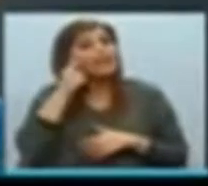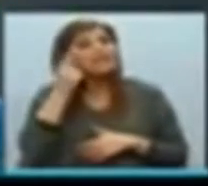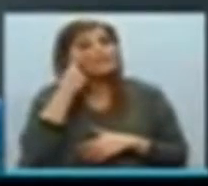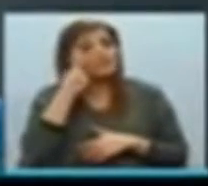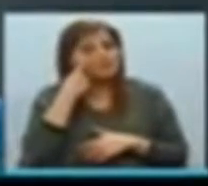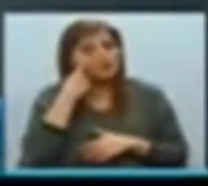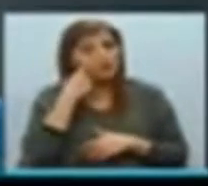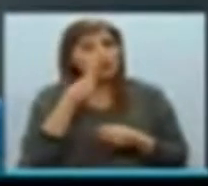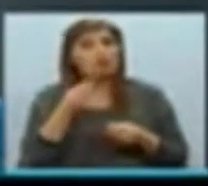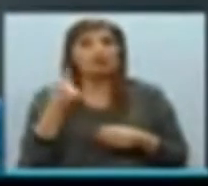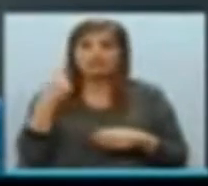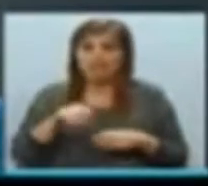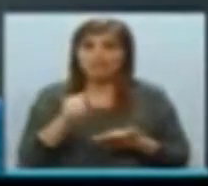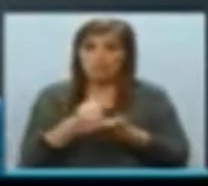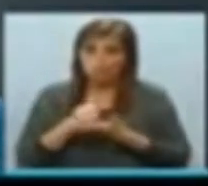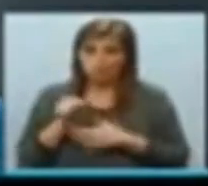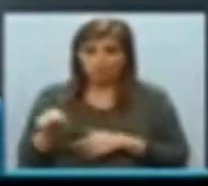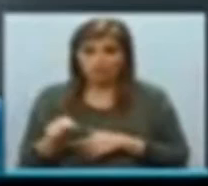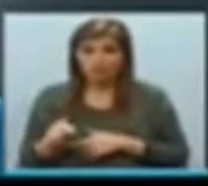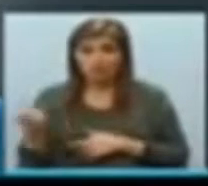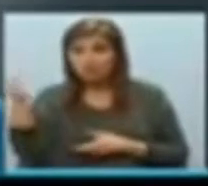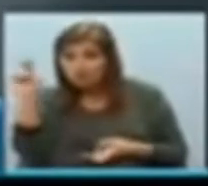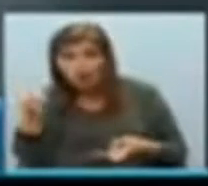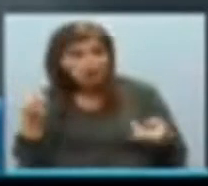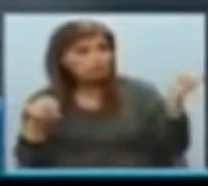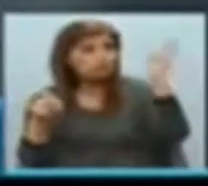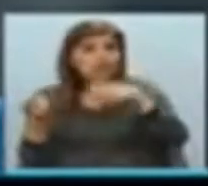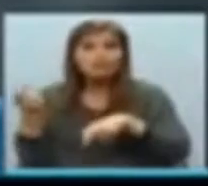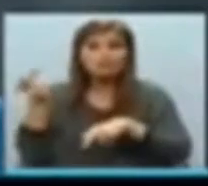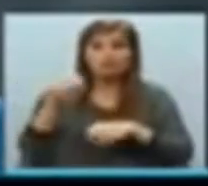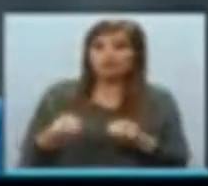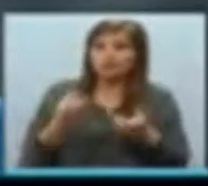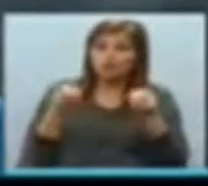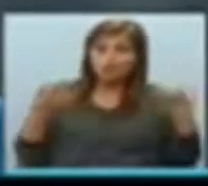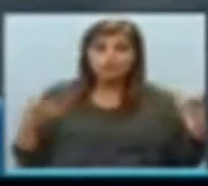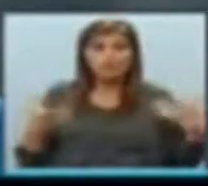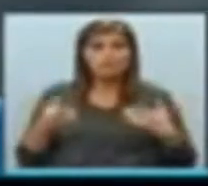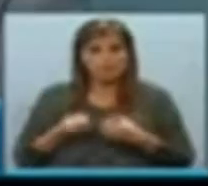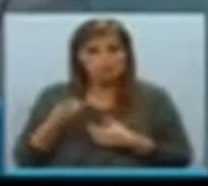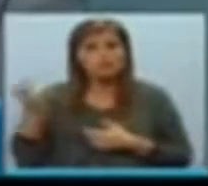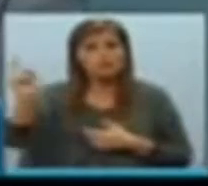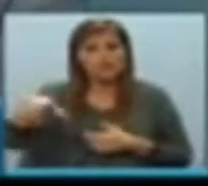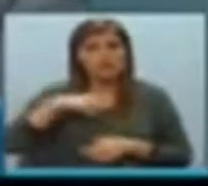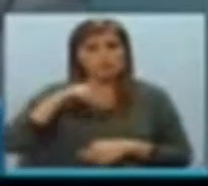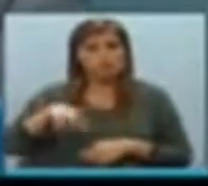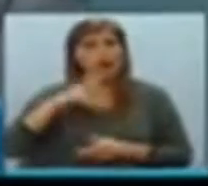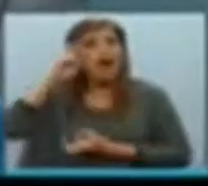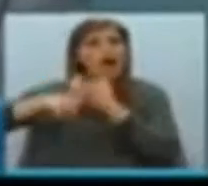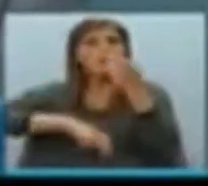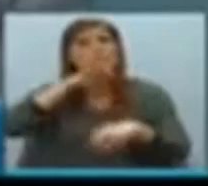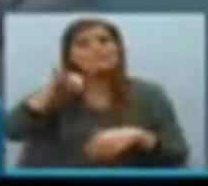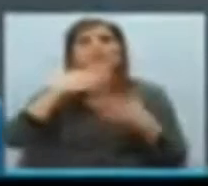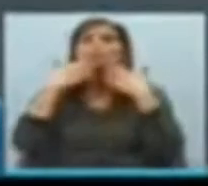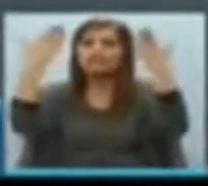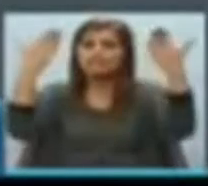esses vistos eles começaram a aparecer então por exemplo aristides curioso é muito viva portugal à procura da família agradecer